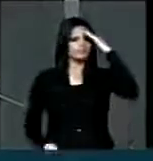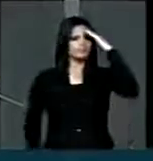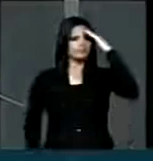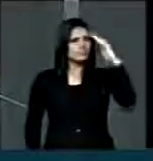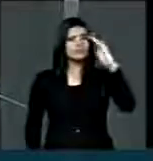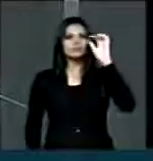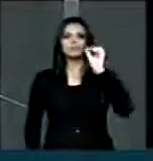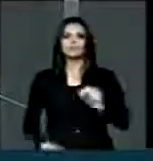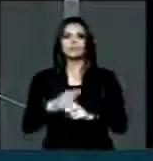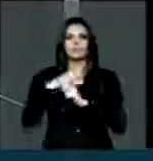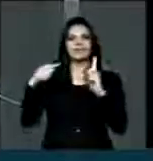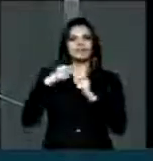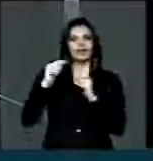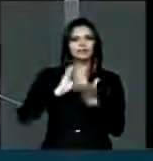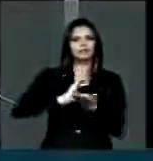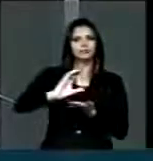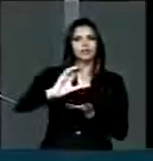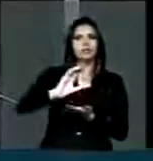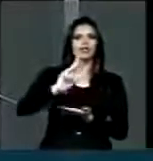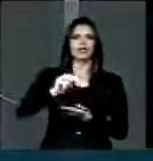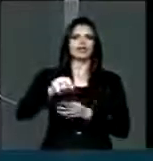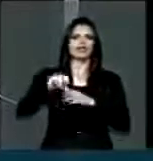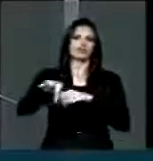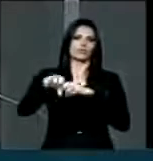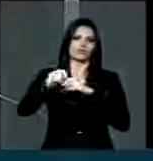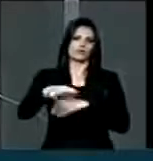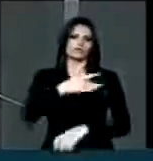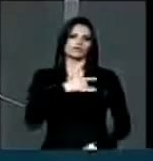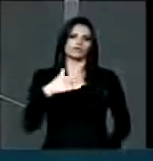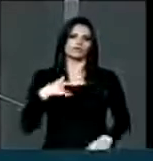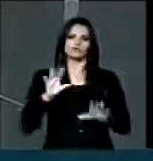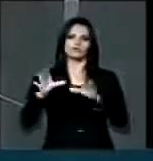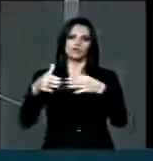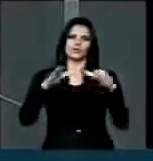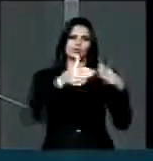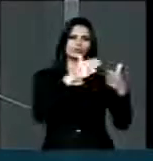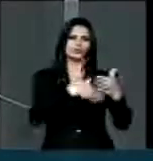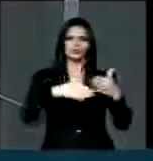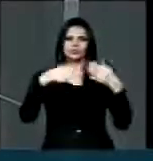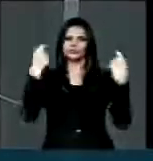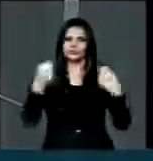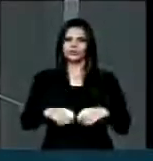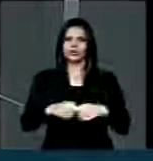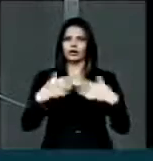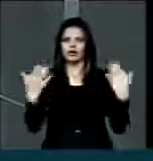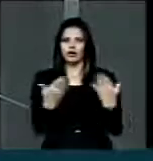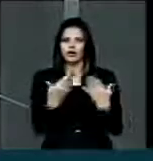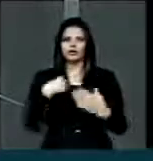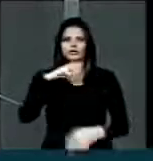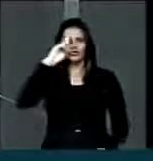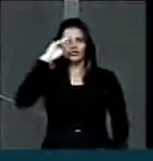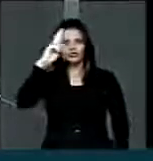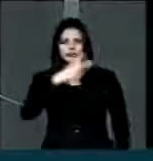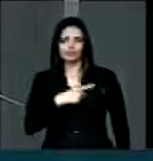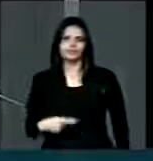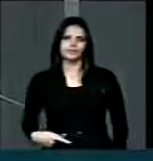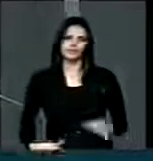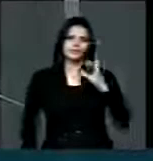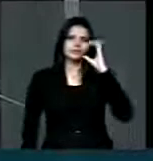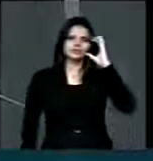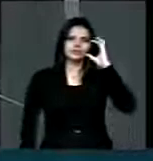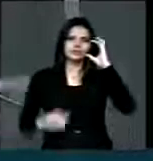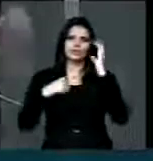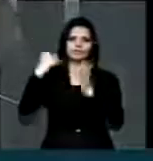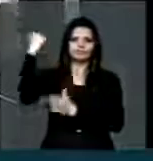a metade disso vai para a saúde, educação, todos os setores, e a sua excelência, a presidente, dá